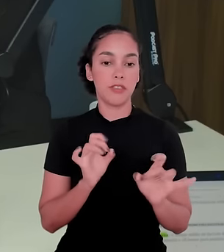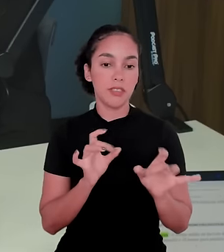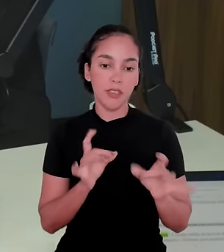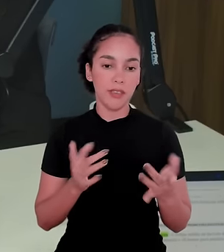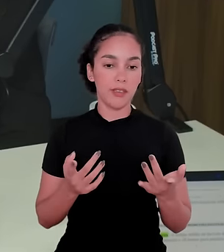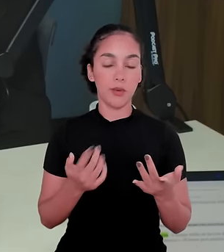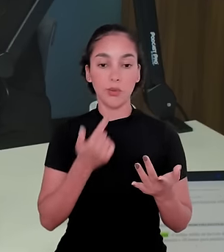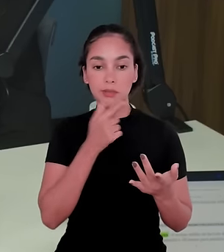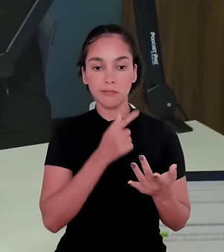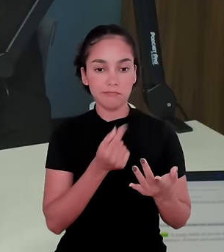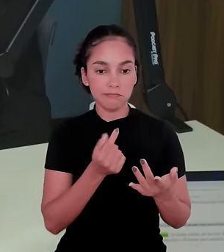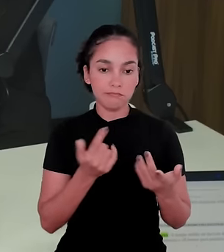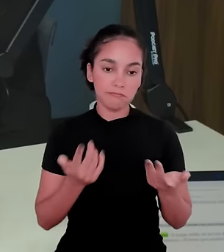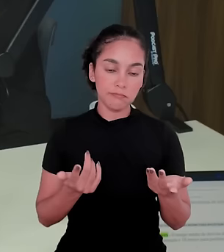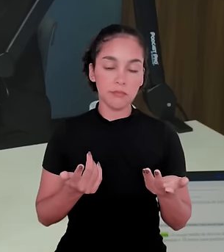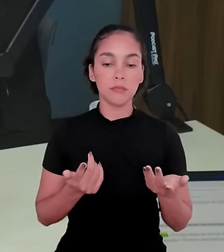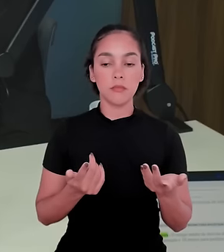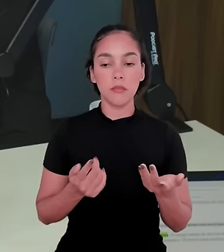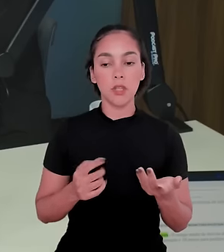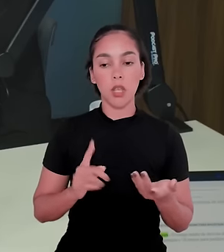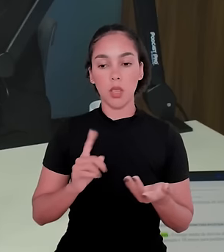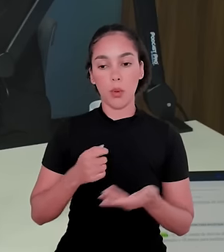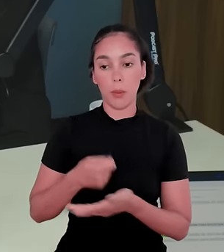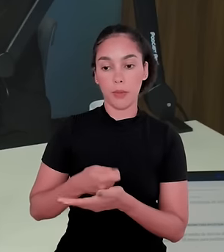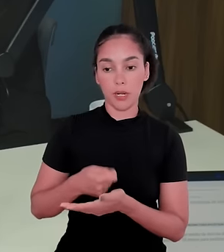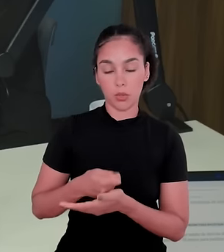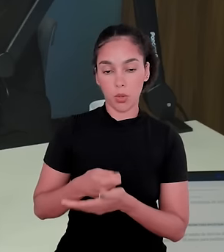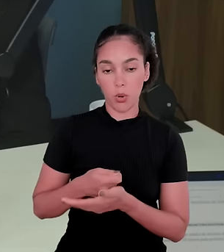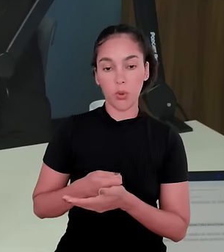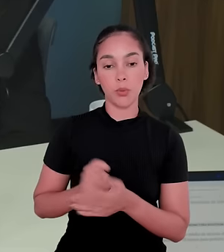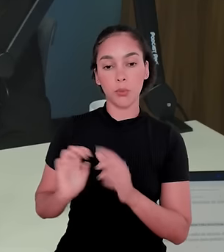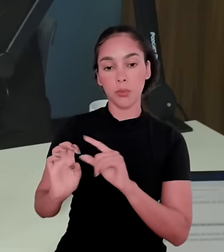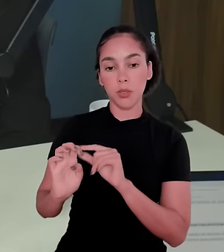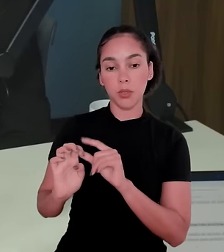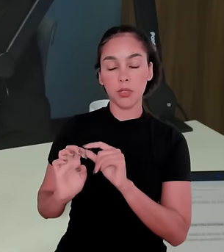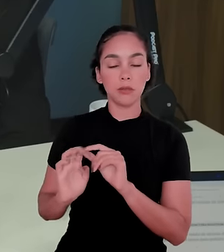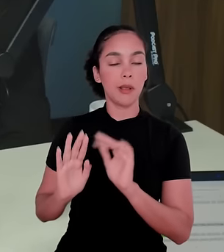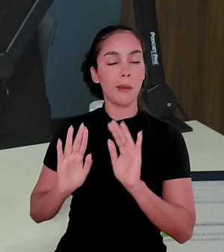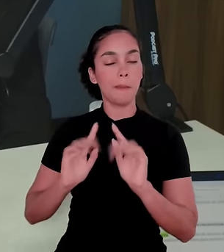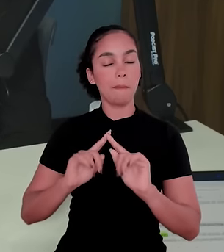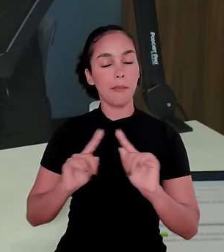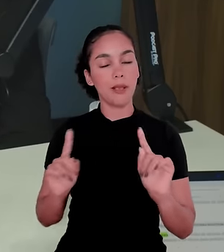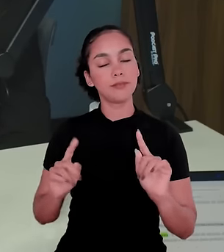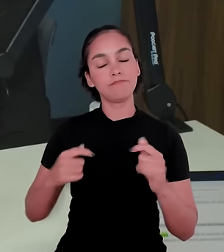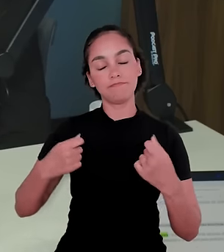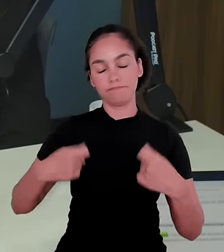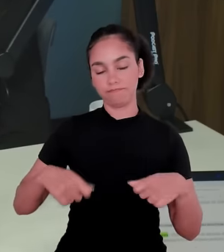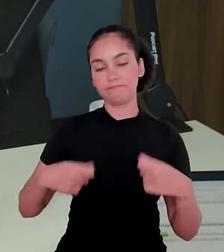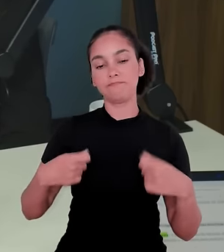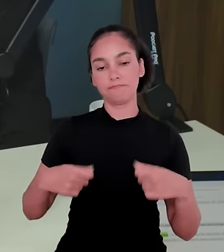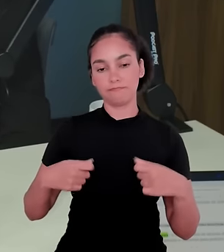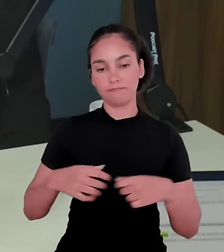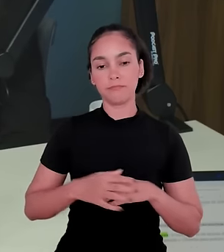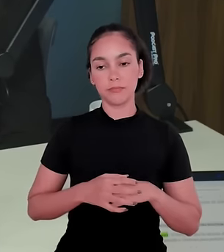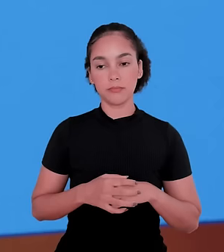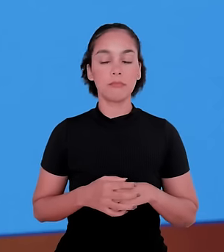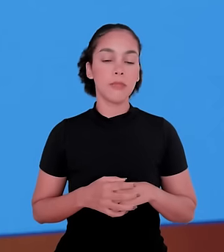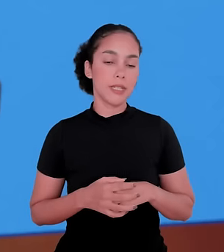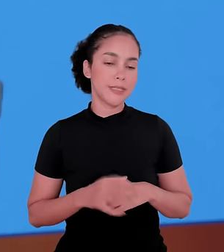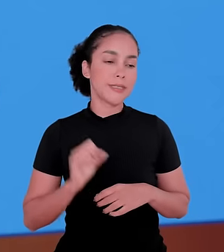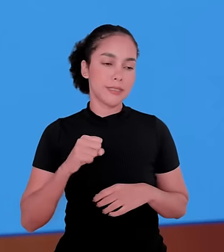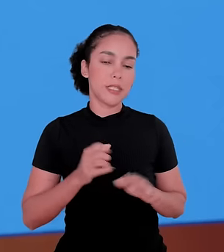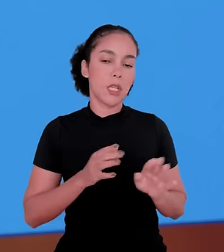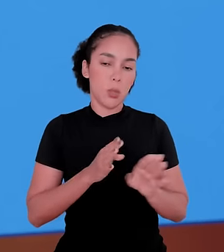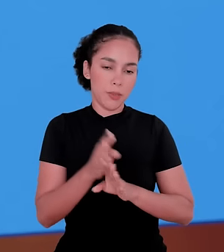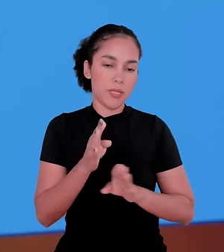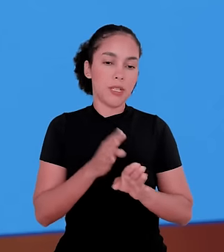em que Pese no ser obrigatório para o empreendedorismo vamos dizer que ele é issoão